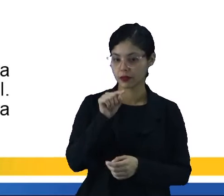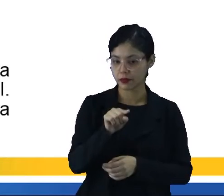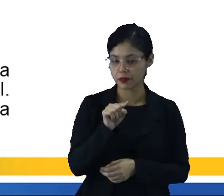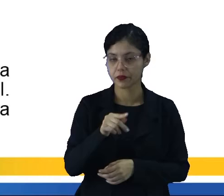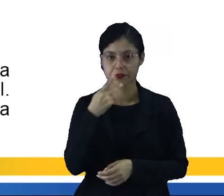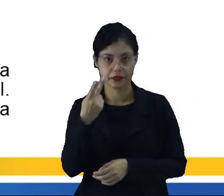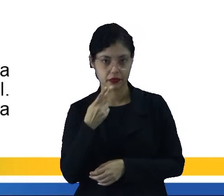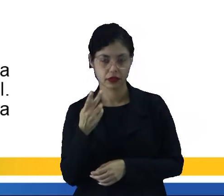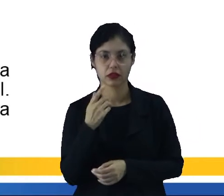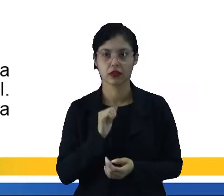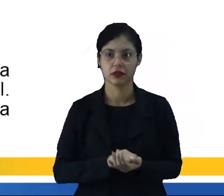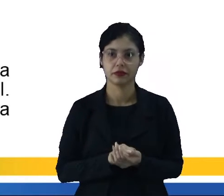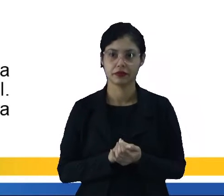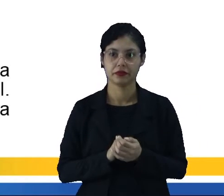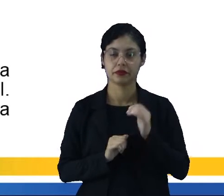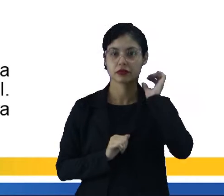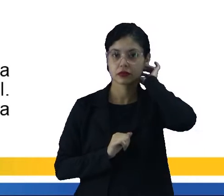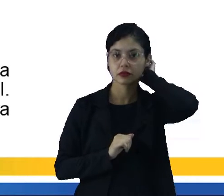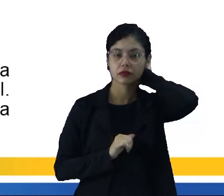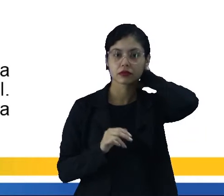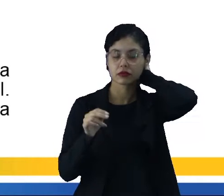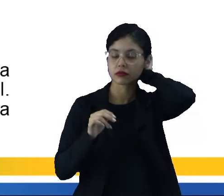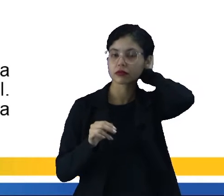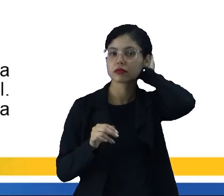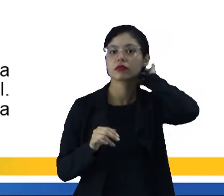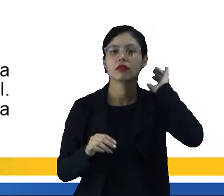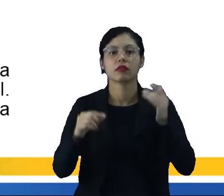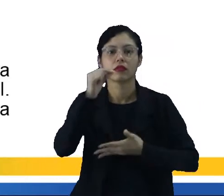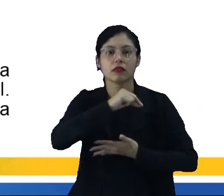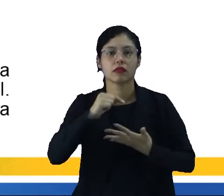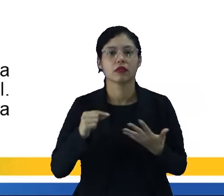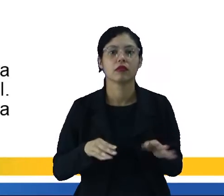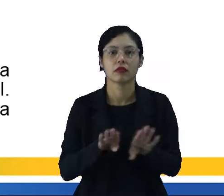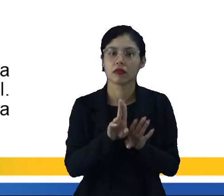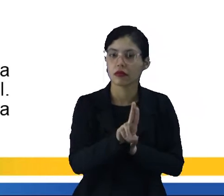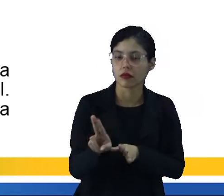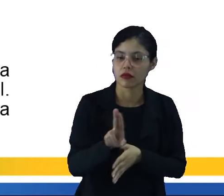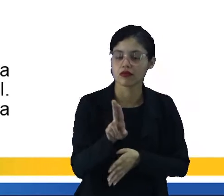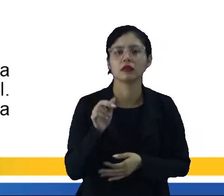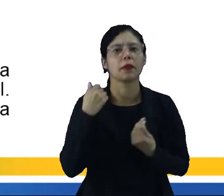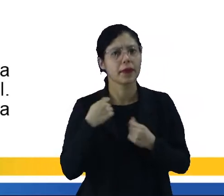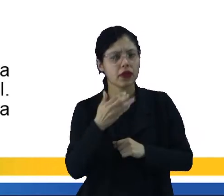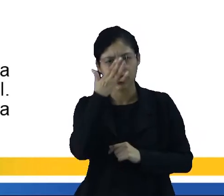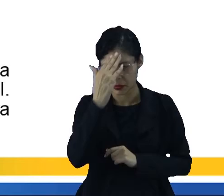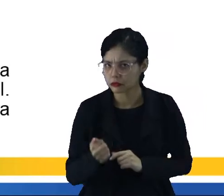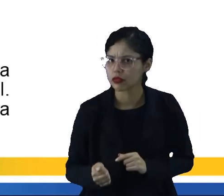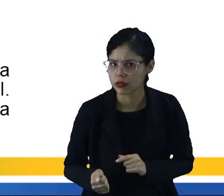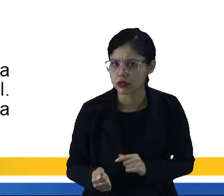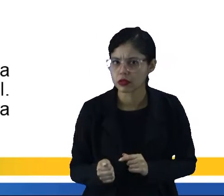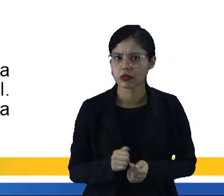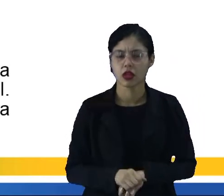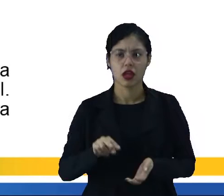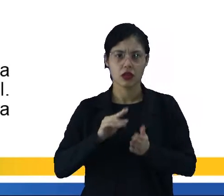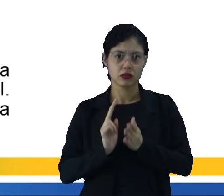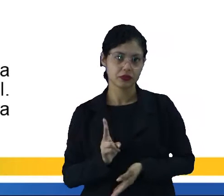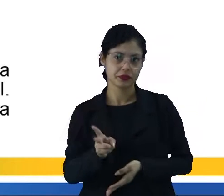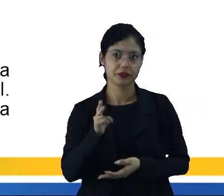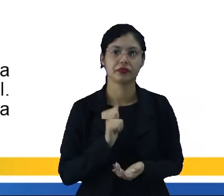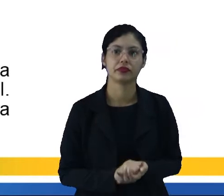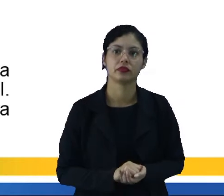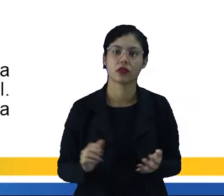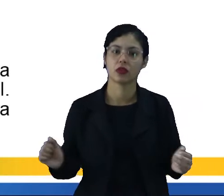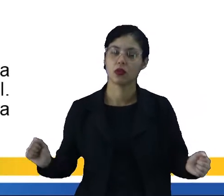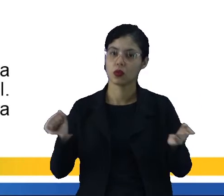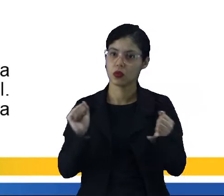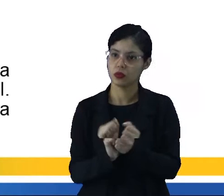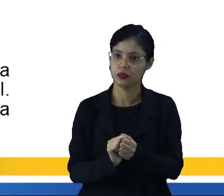a gente vai falar sobre esses elementos aqui porque tem algumas nomenclaturas que você tem que saber o segmento que une